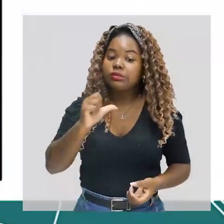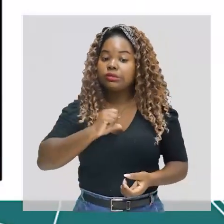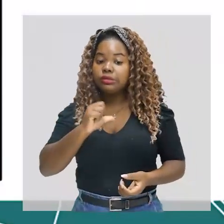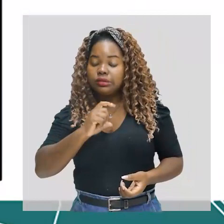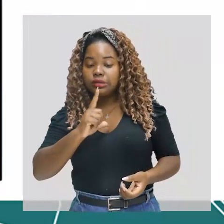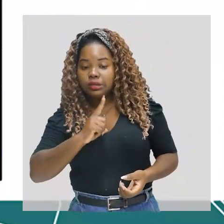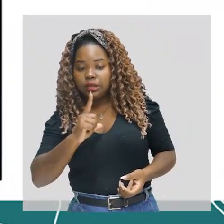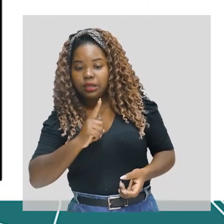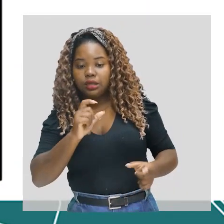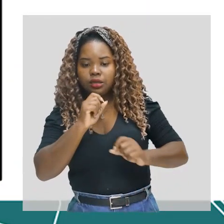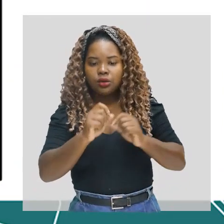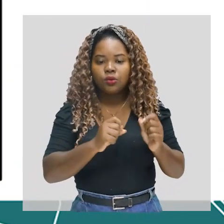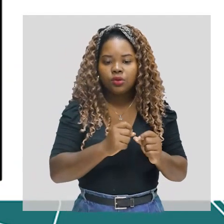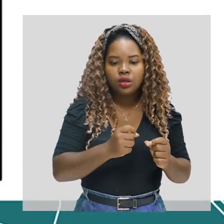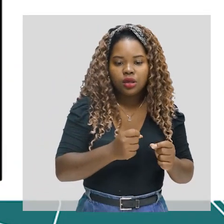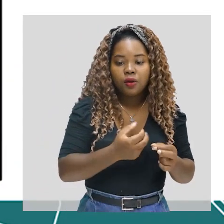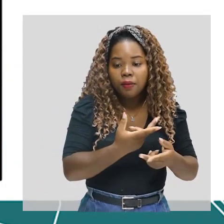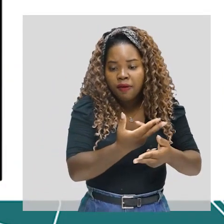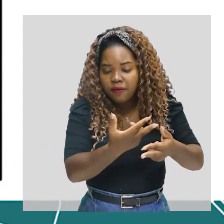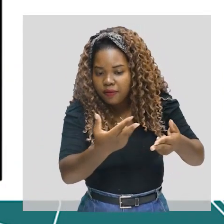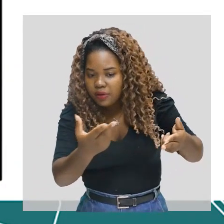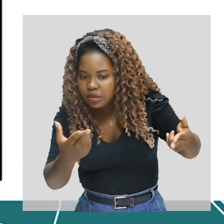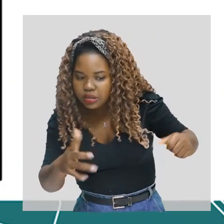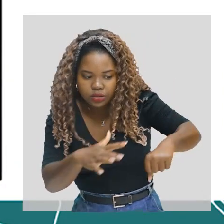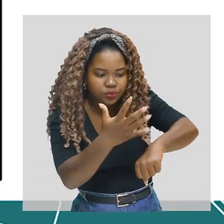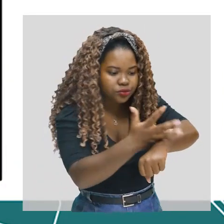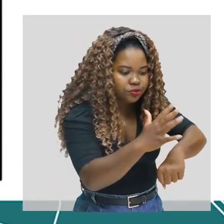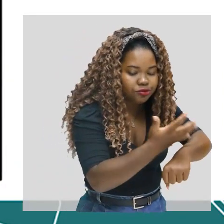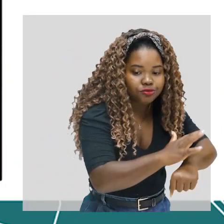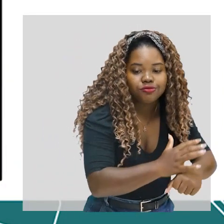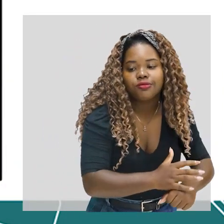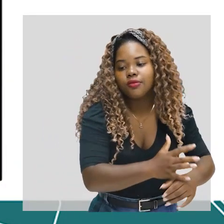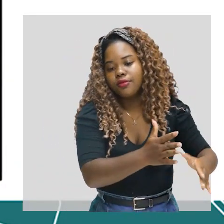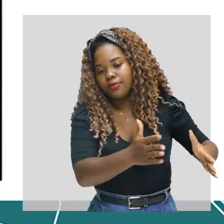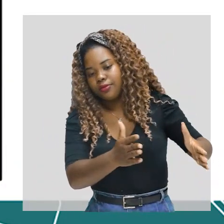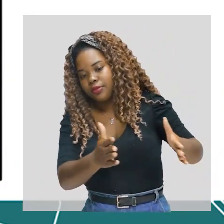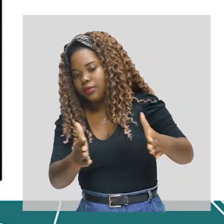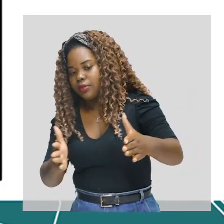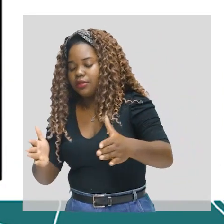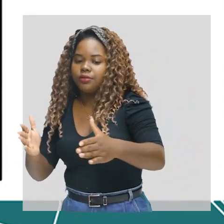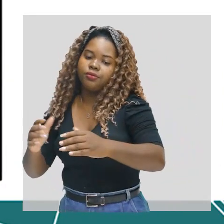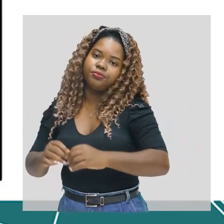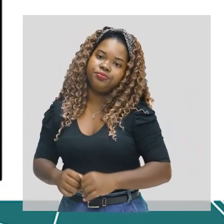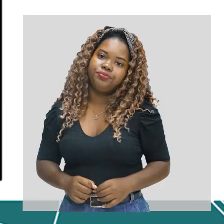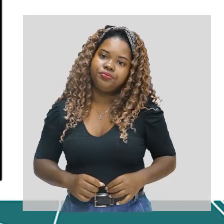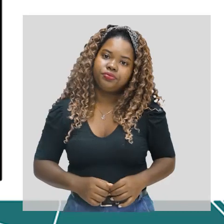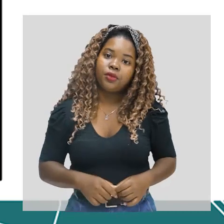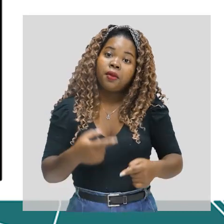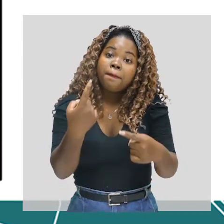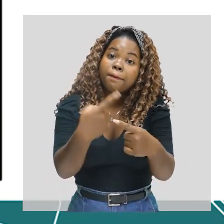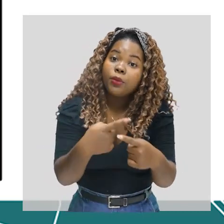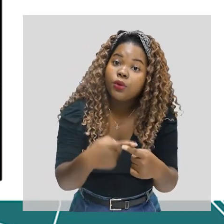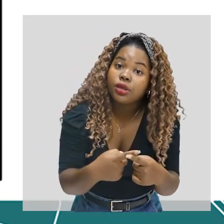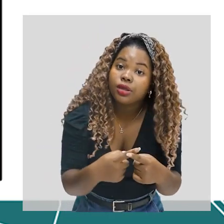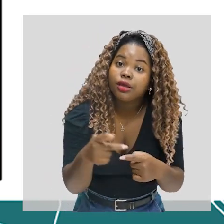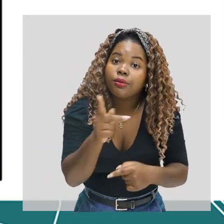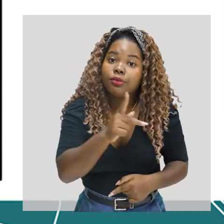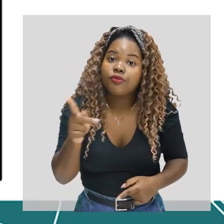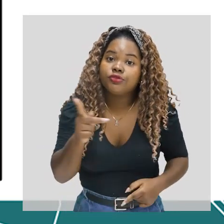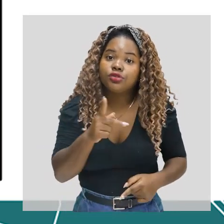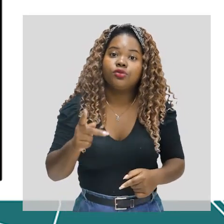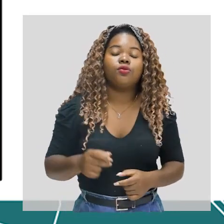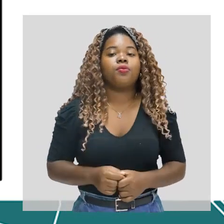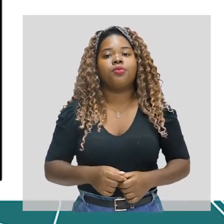uma variabilidade nesse processo do treinamento esportivo. Por que tem que haver